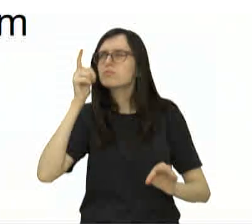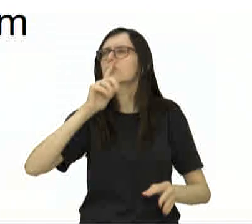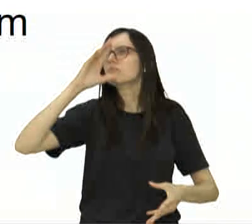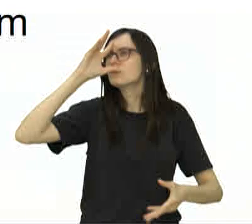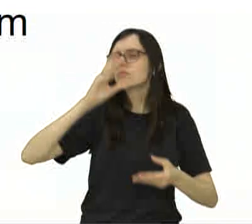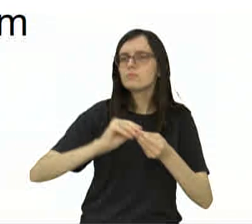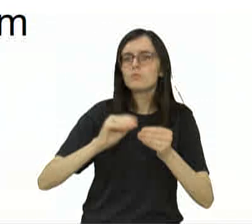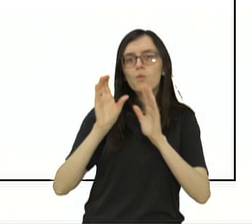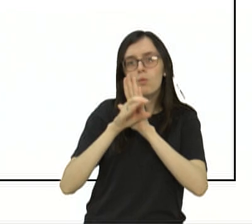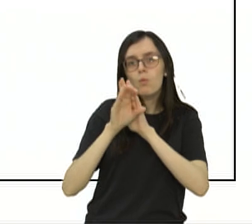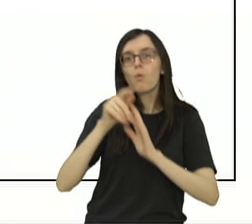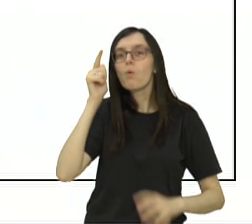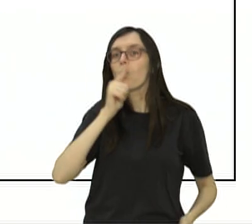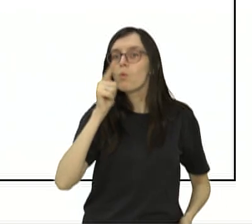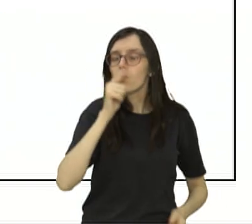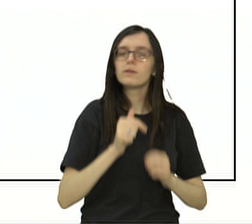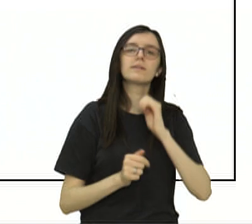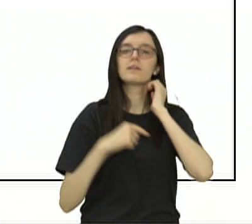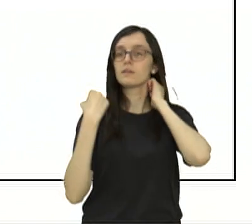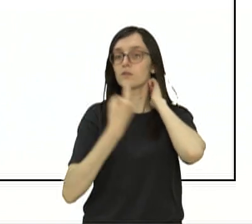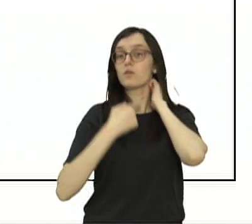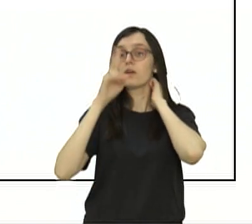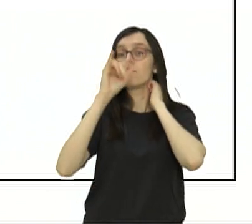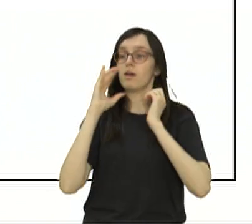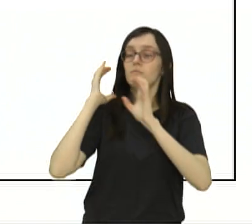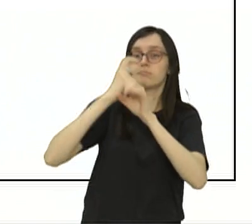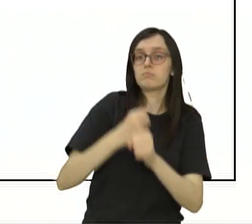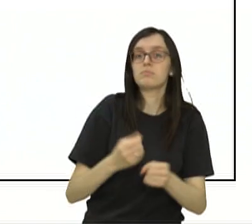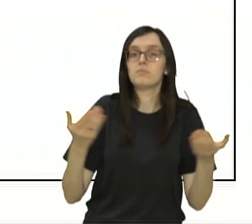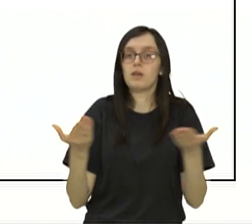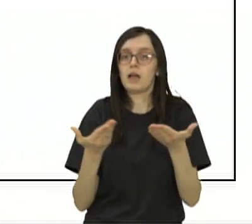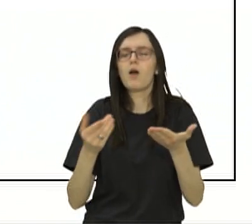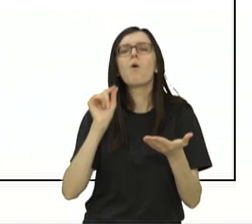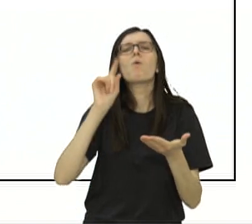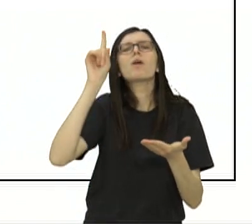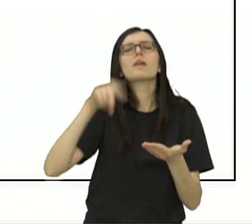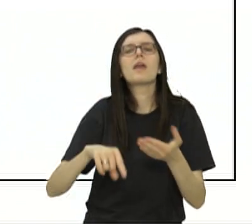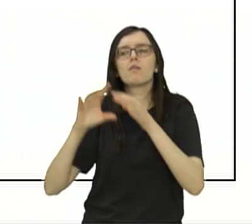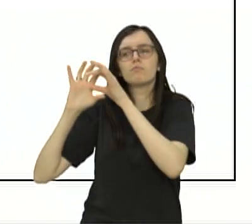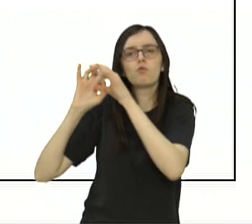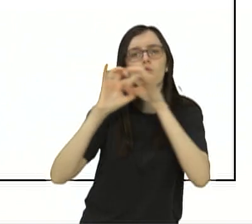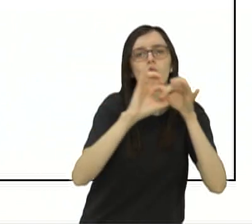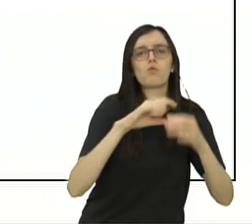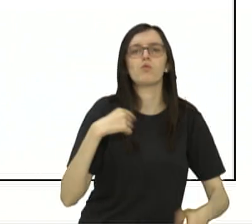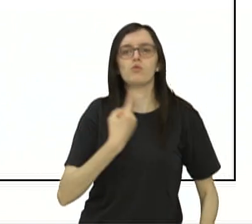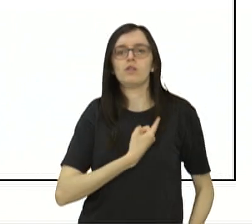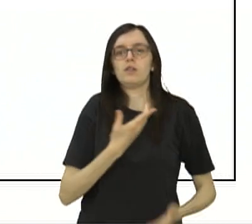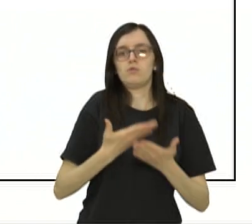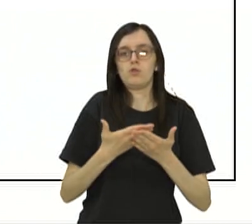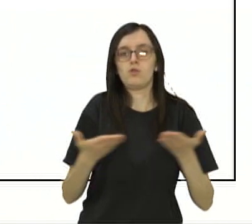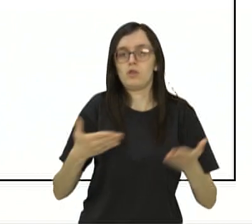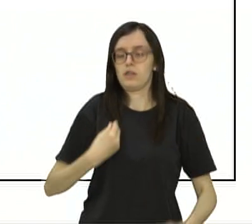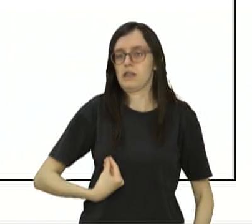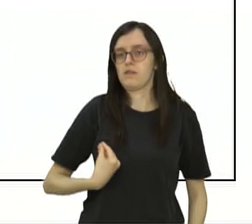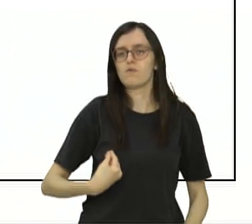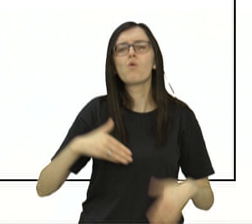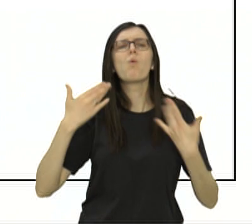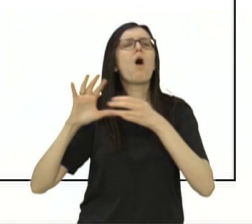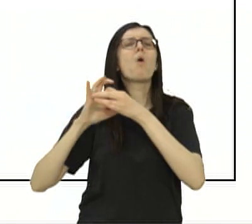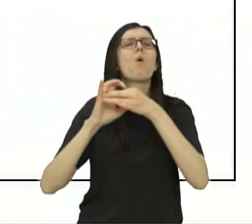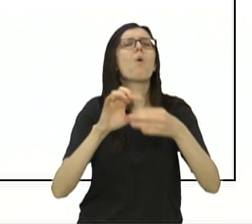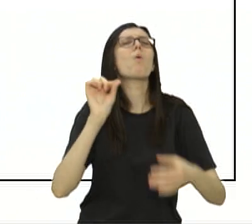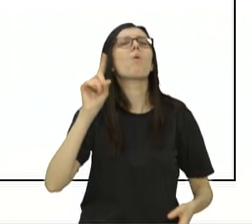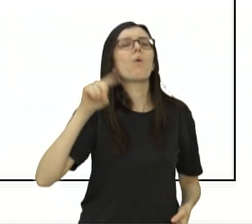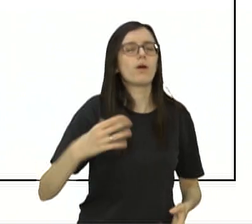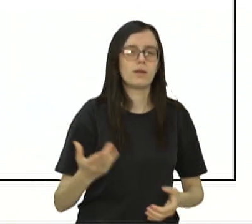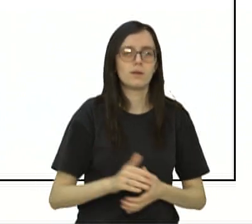os conceitos. Então, vamos relembrar agora o contexto que nós estamos estudando. Qual que é o contexto? É o